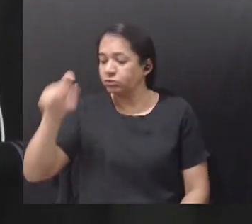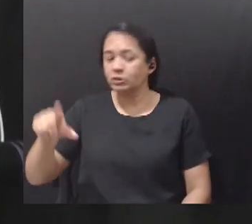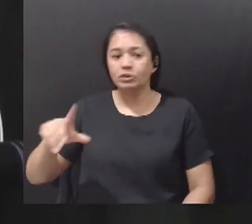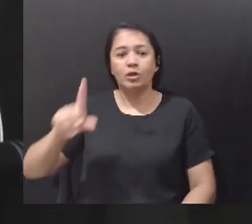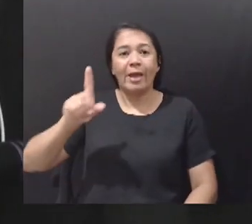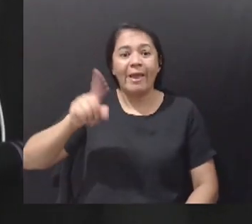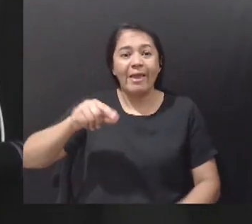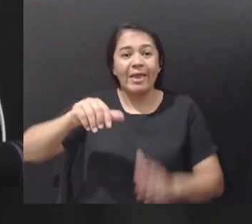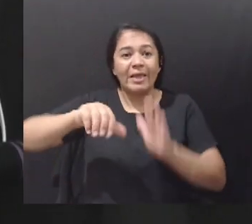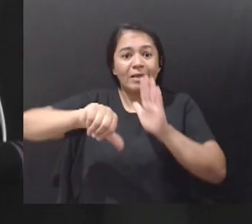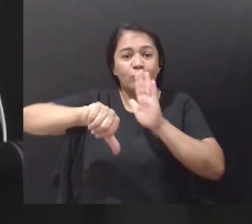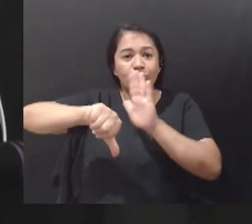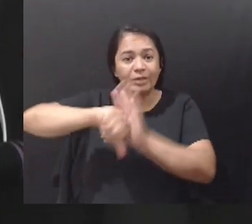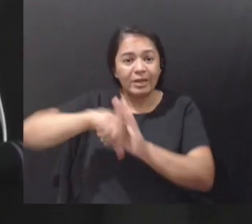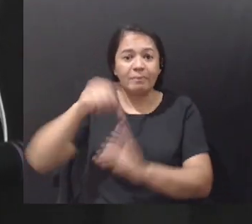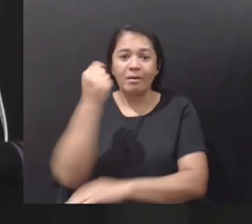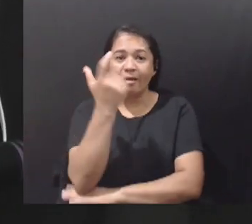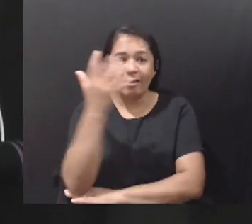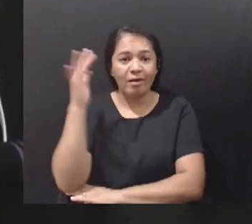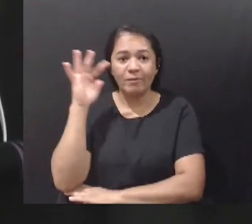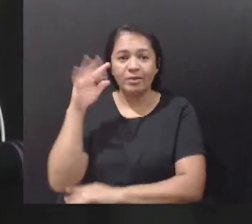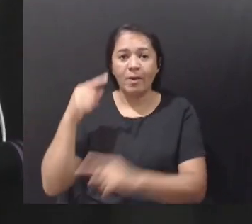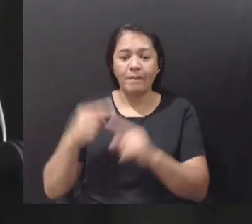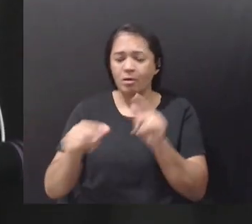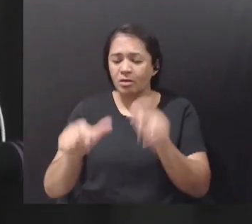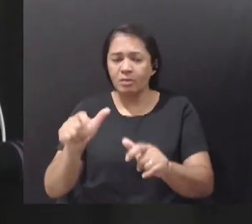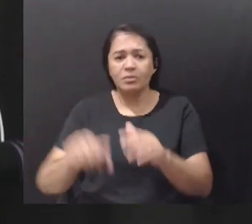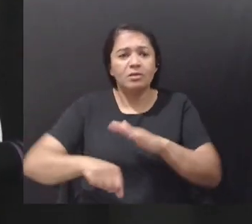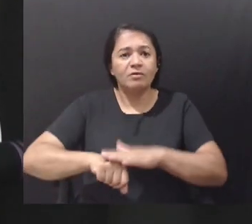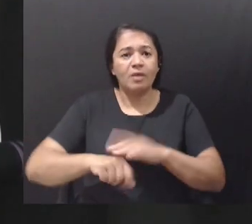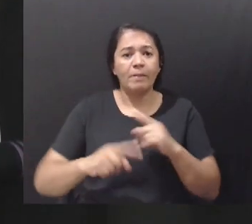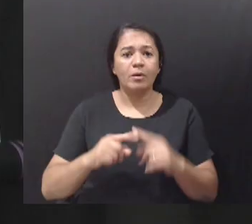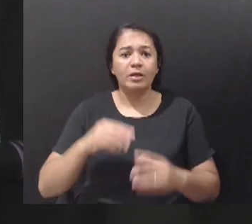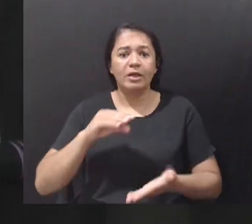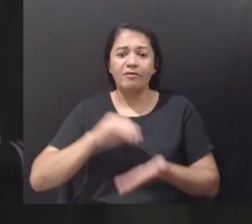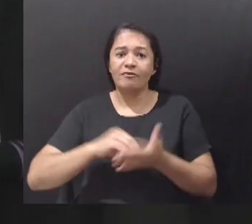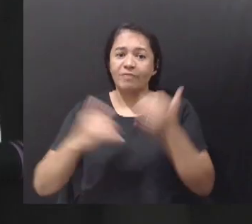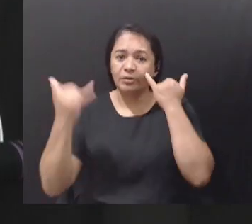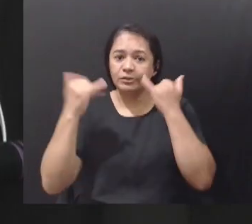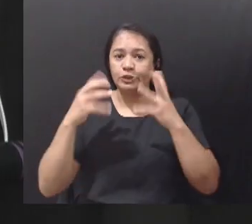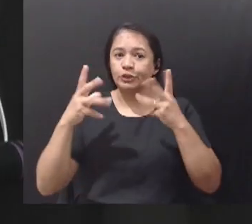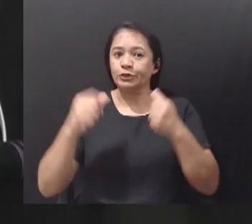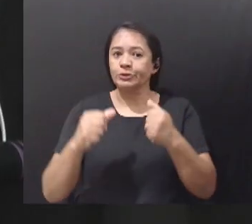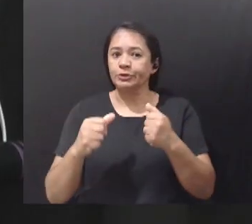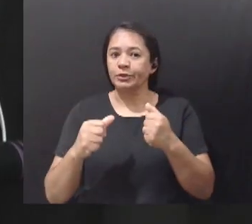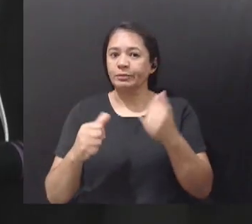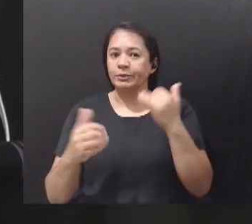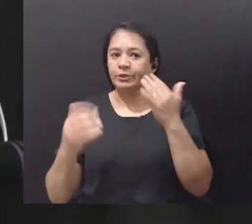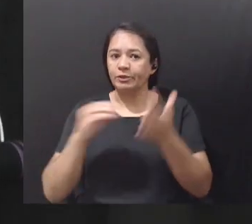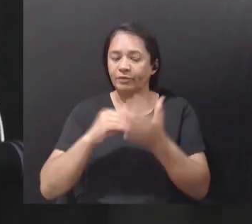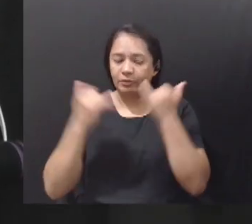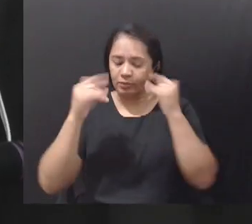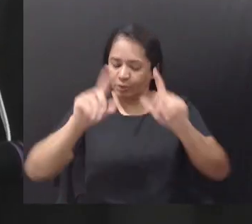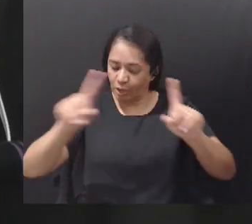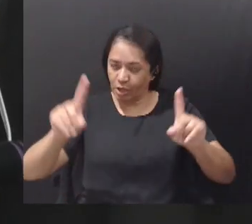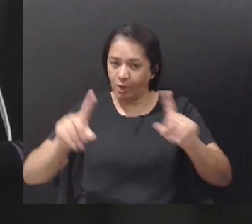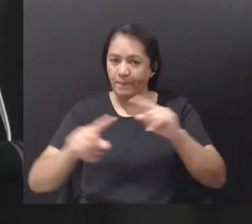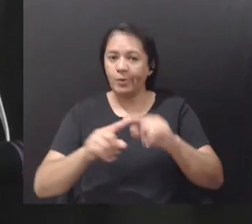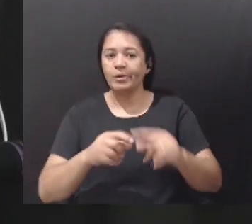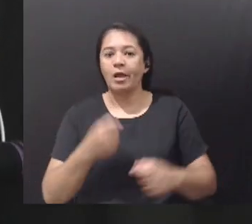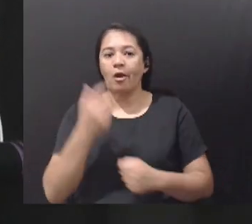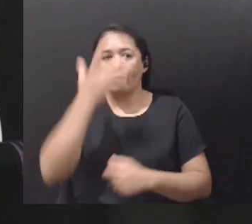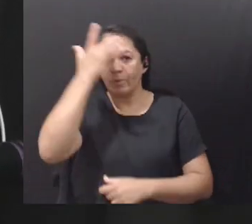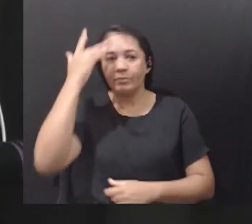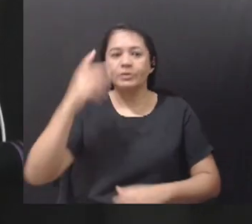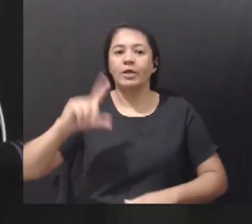ambiental. Por que as pessoas fazem? Por falta de informação. Eu não estou dizendo que todo mundo não tem informação. Tem aqueles que têm informação e não fazem, não